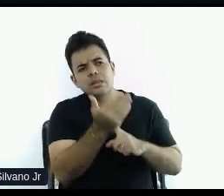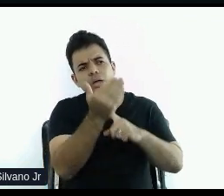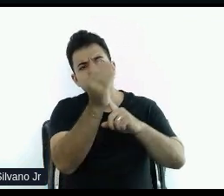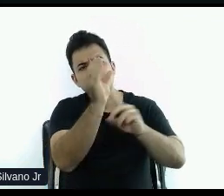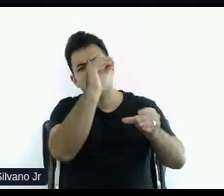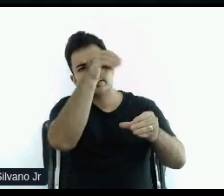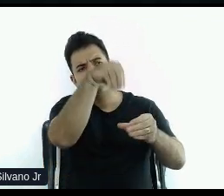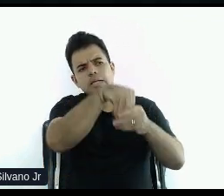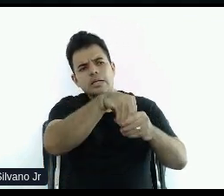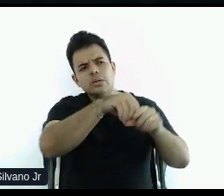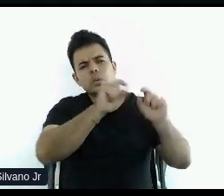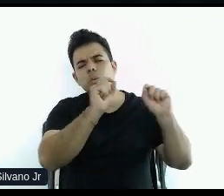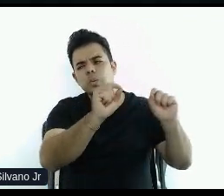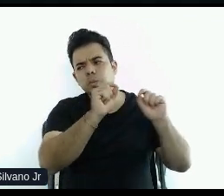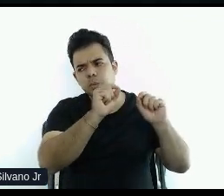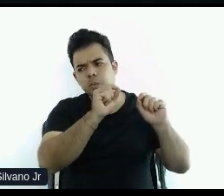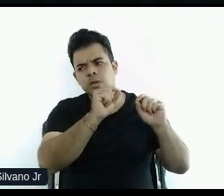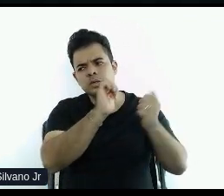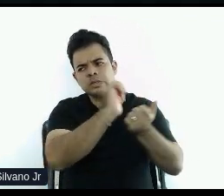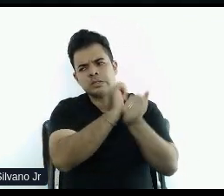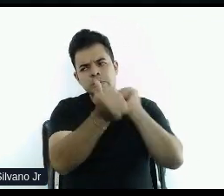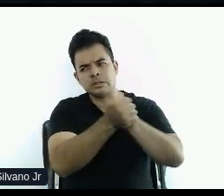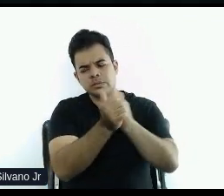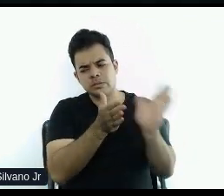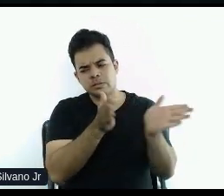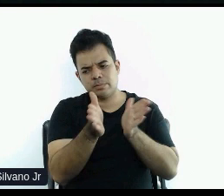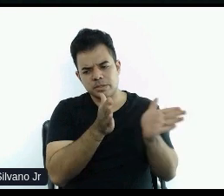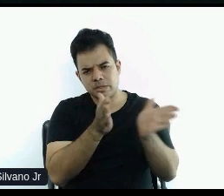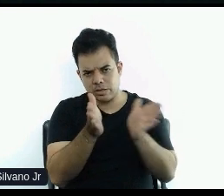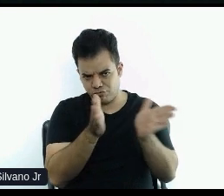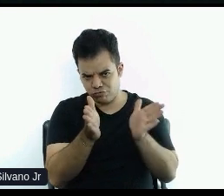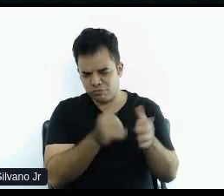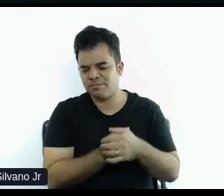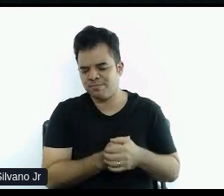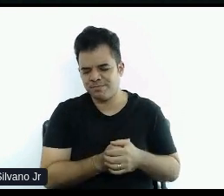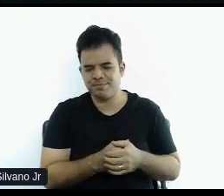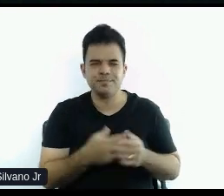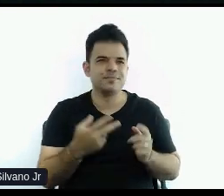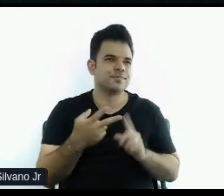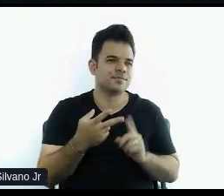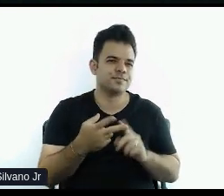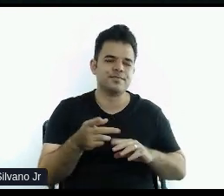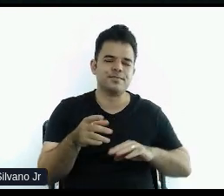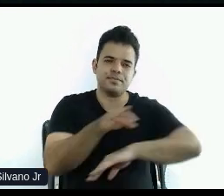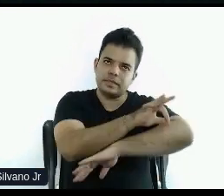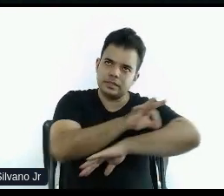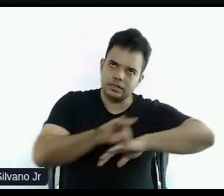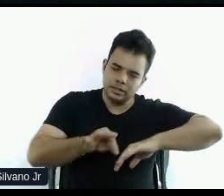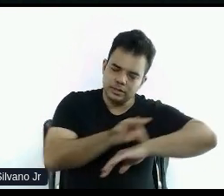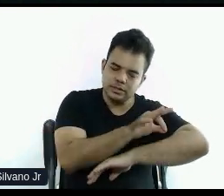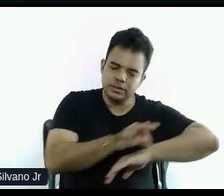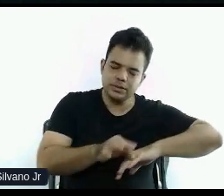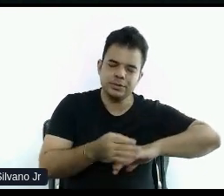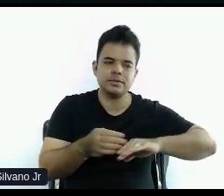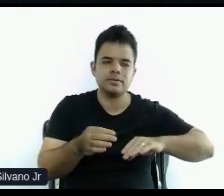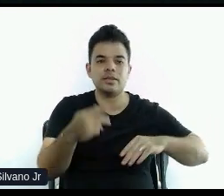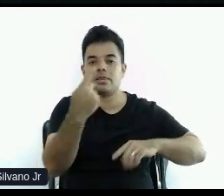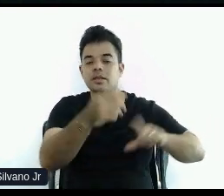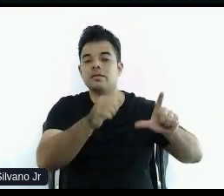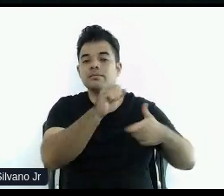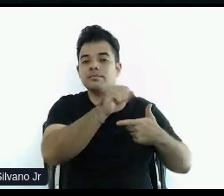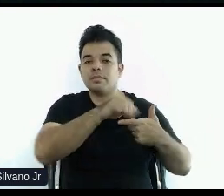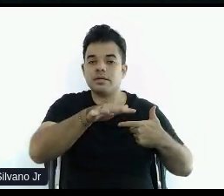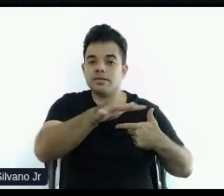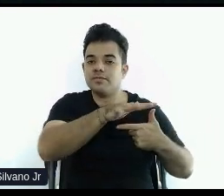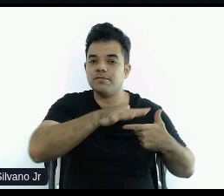ali para fazer a recomendação de acessibilidade. Então, a gente olha, por exemplo, para a arquitetura, entendendo qual é a plataforma, se é uma